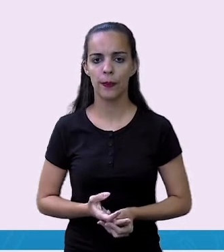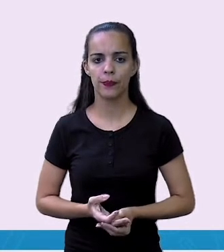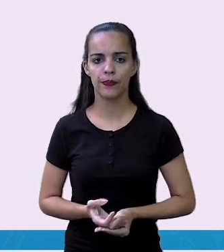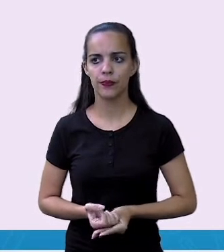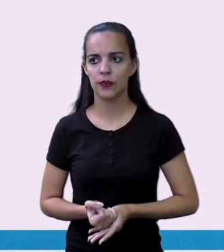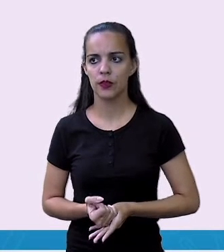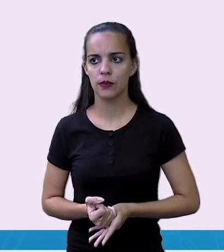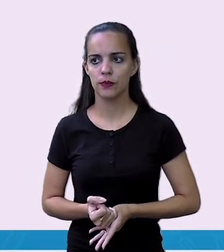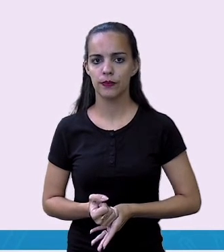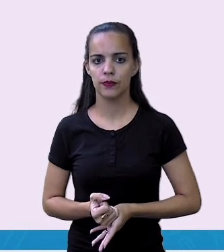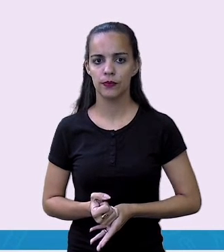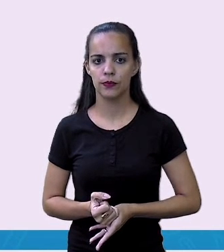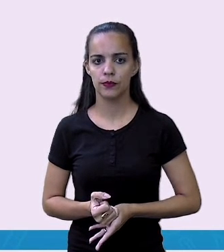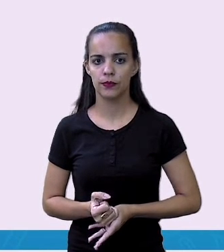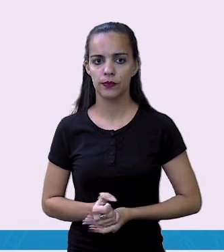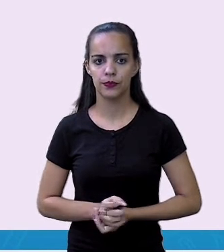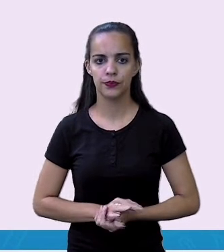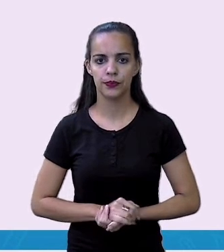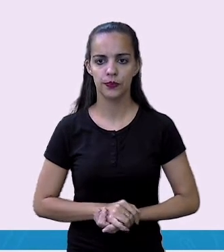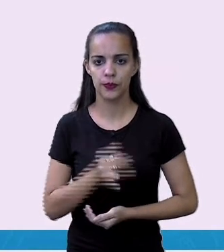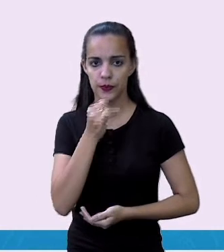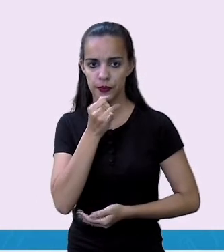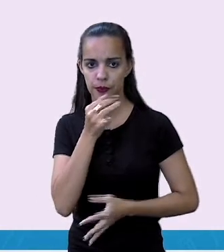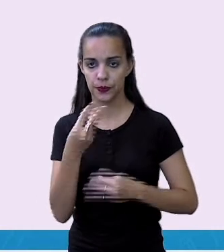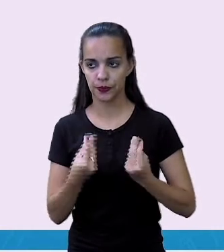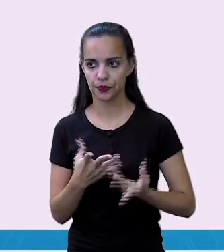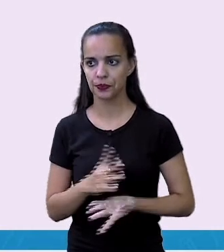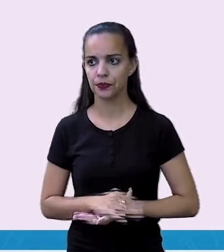a razão de proporcionalidade.